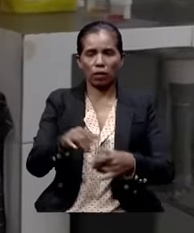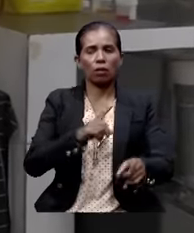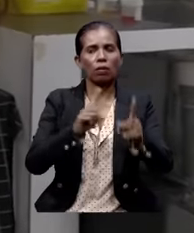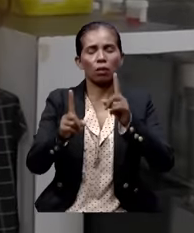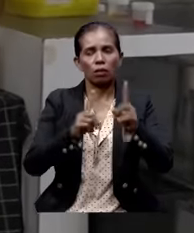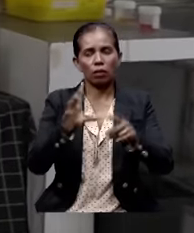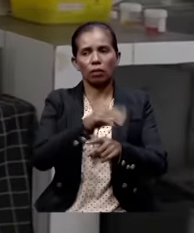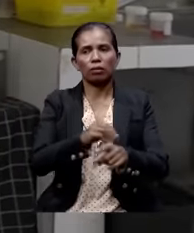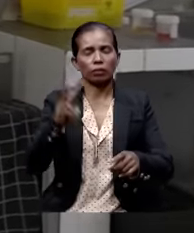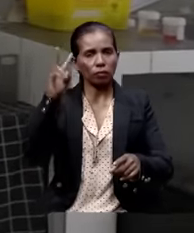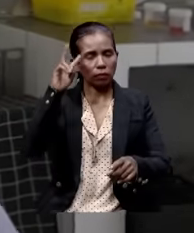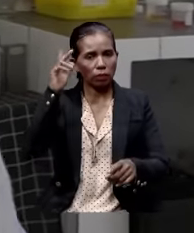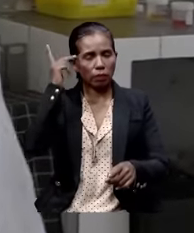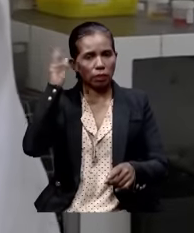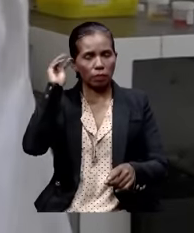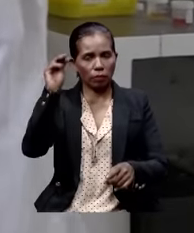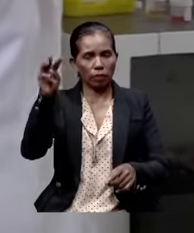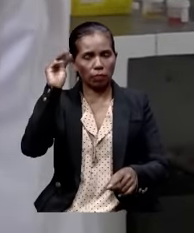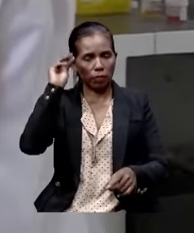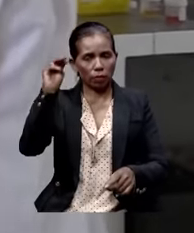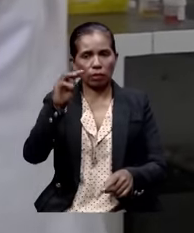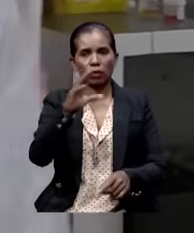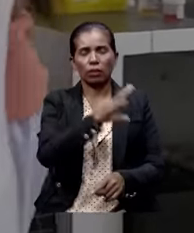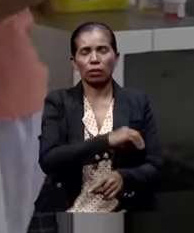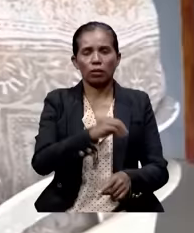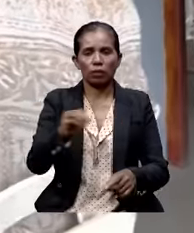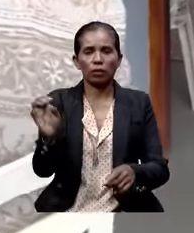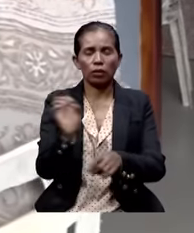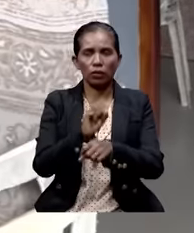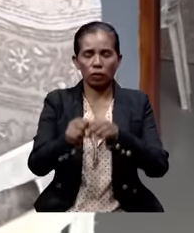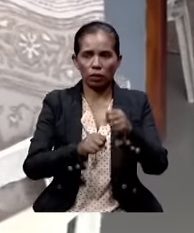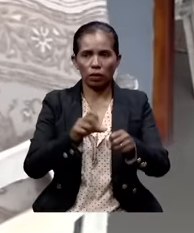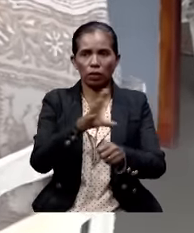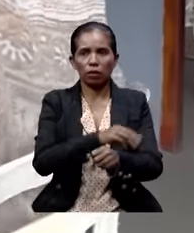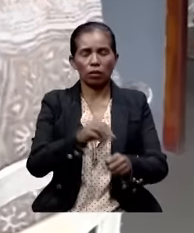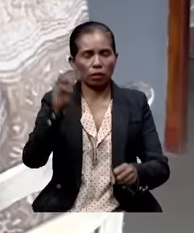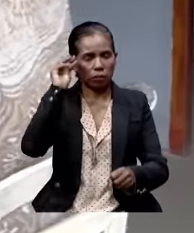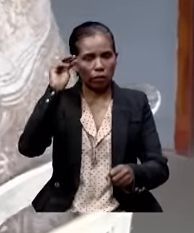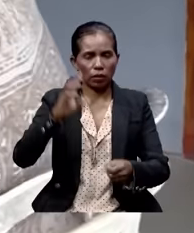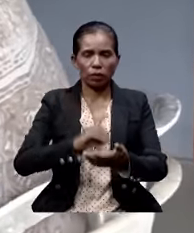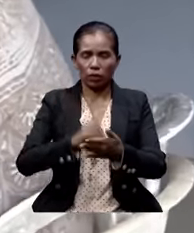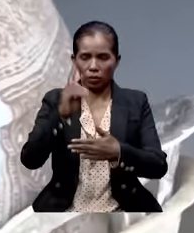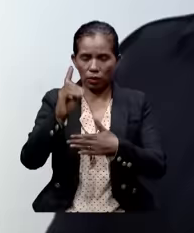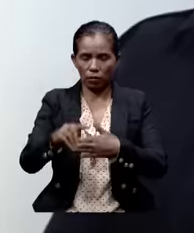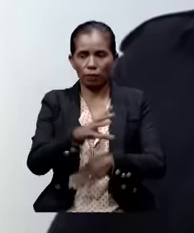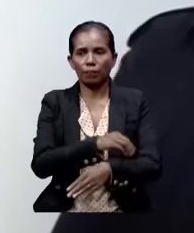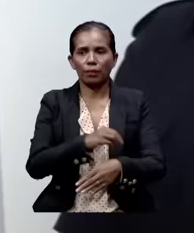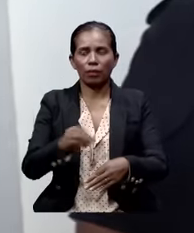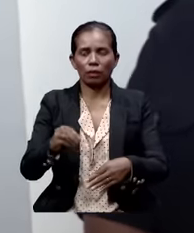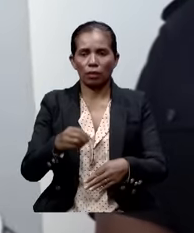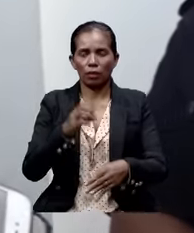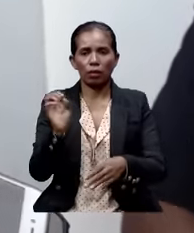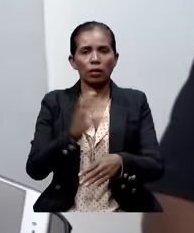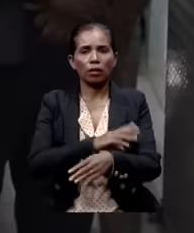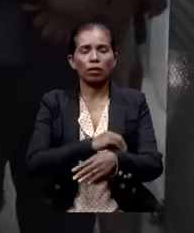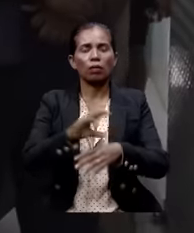hirakne vice primeiro ministro, ministro coordenador asuntos sociais no ministro desenvolvimento rural e habitação